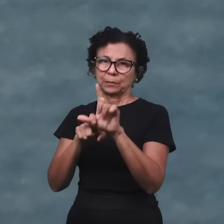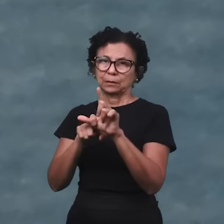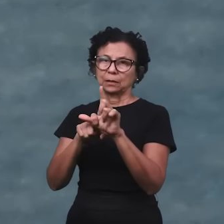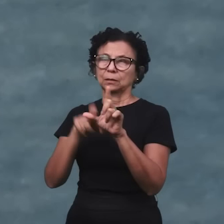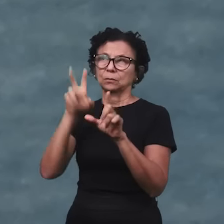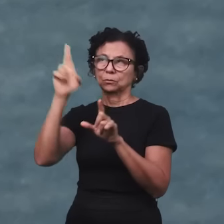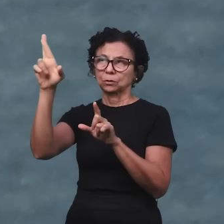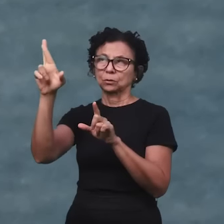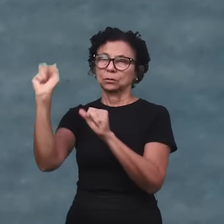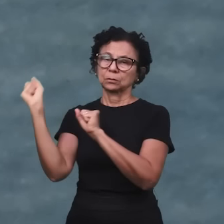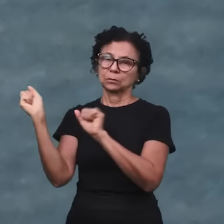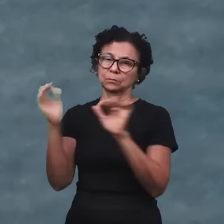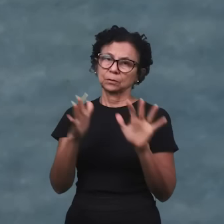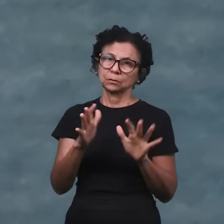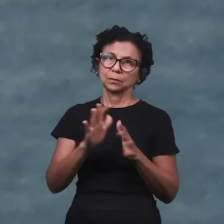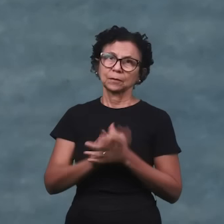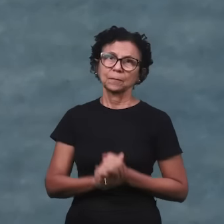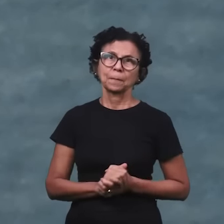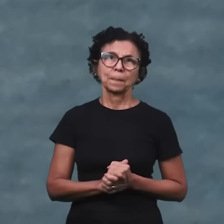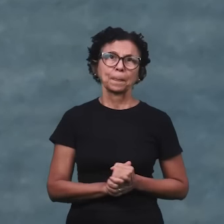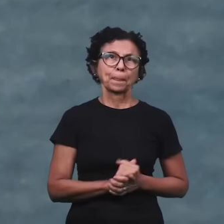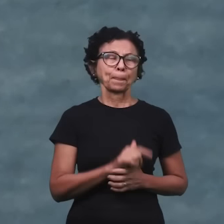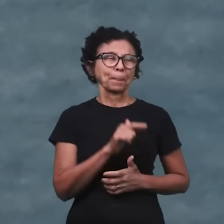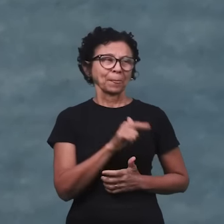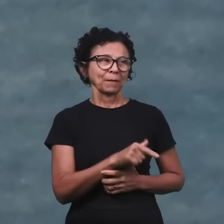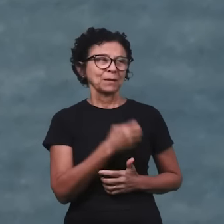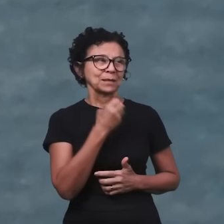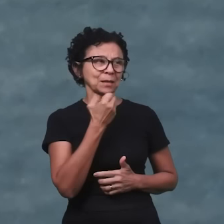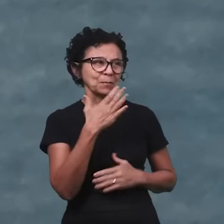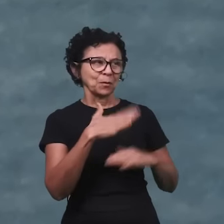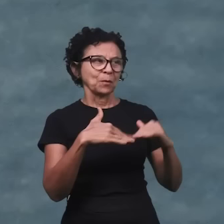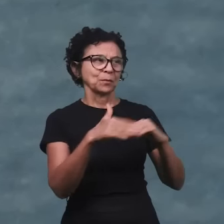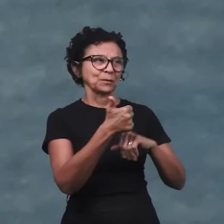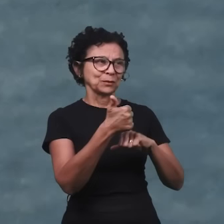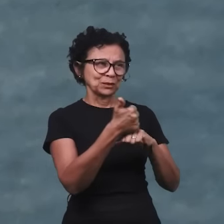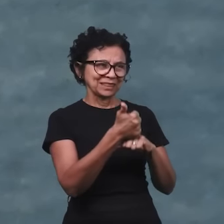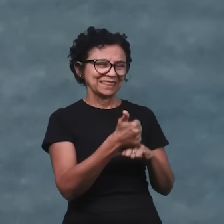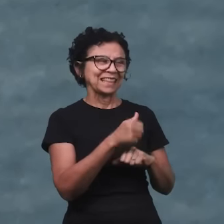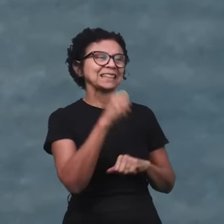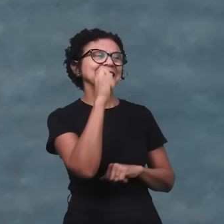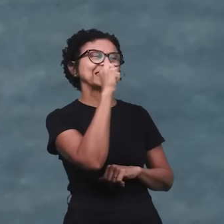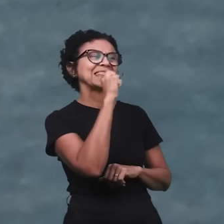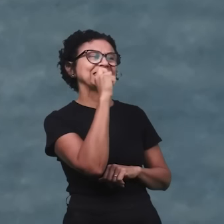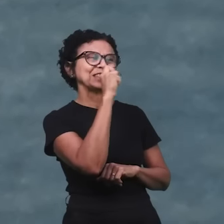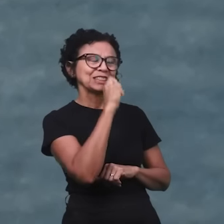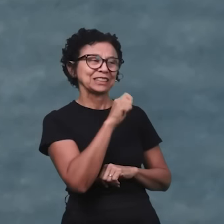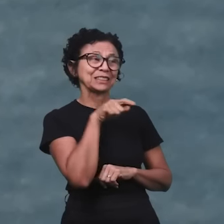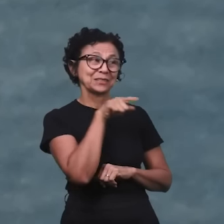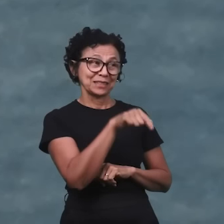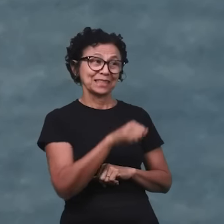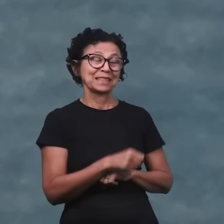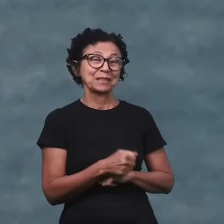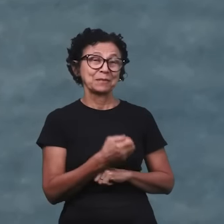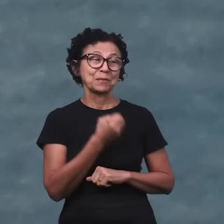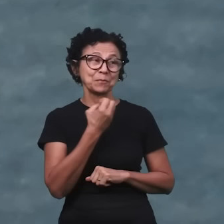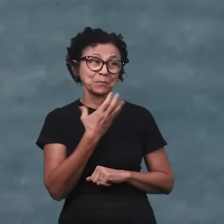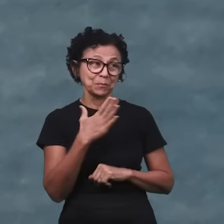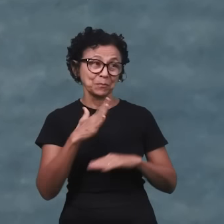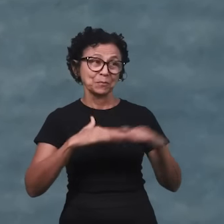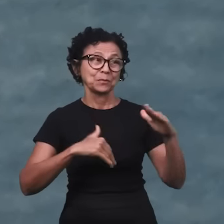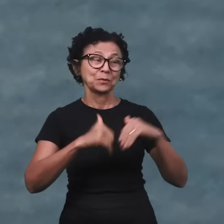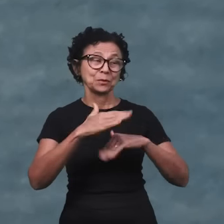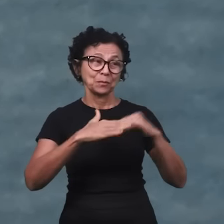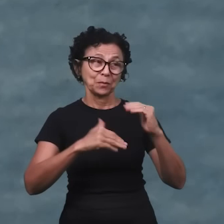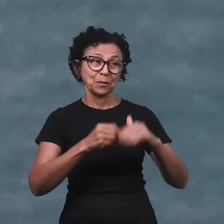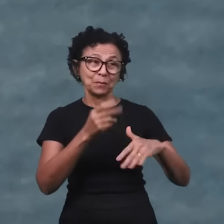bom dentista, você também é um bom vendedor, já pôde perceber isso aqui, porque você já entrou com cartão de crédito, então você que está em casa já sabe,